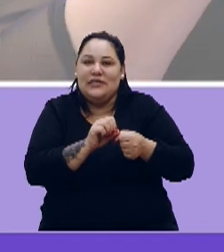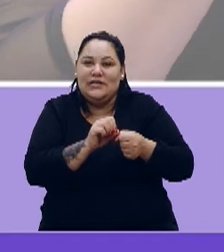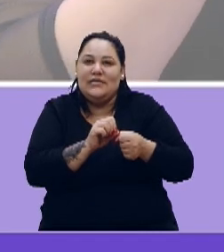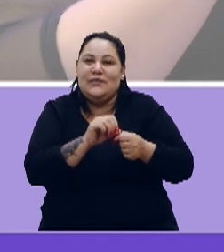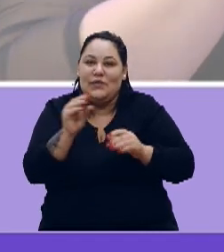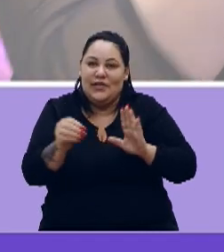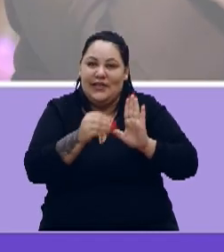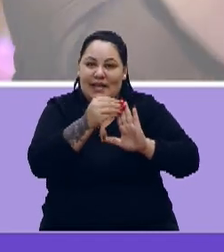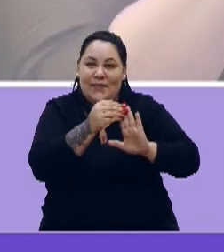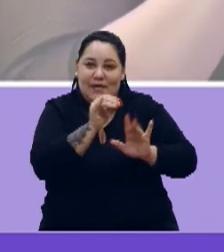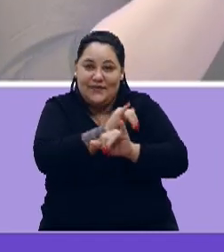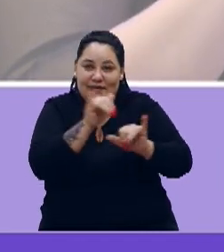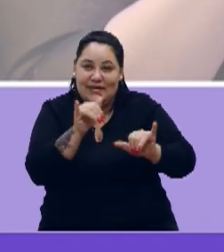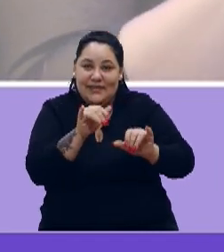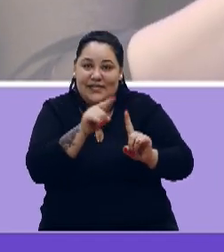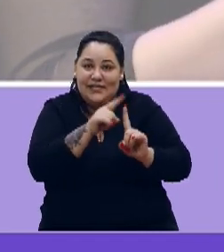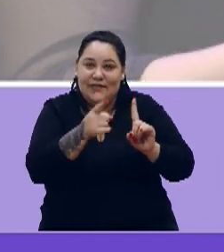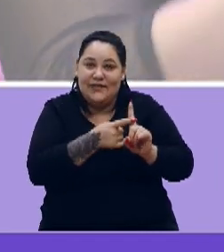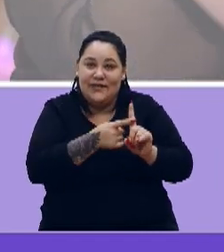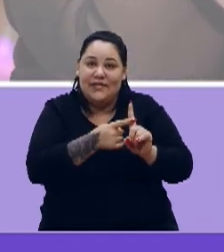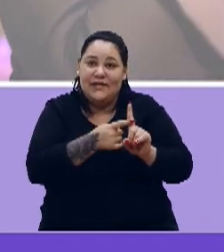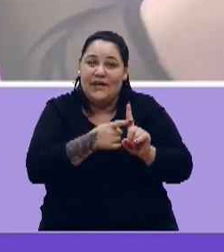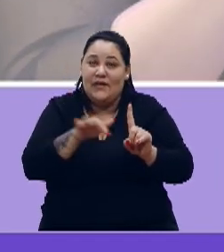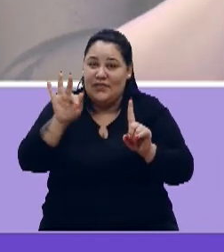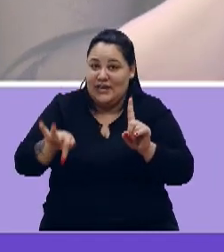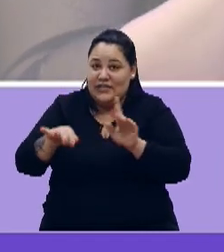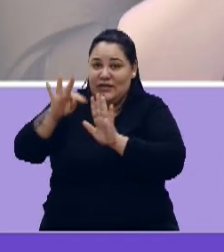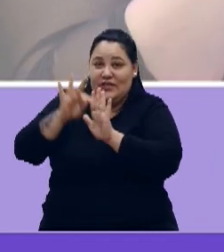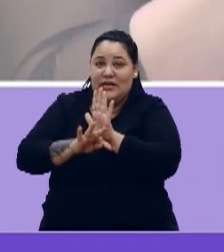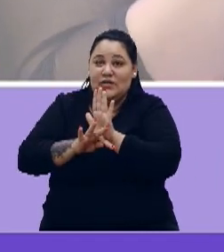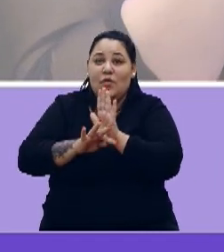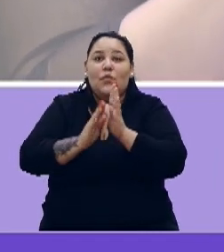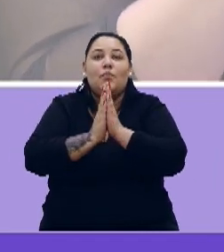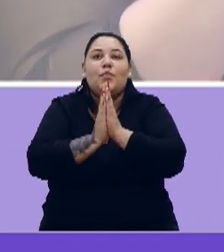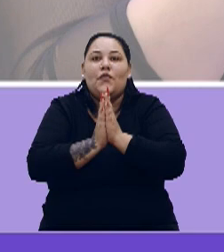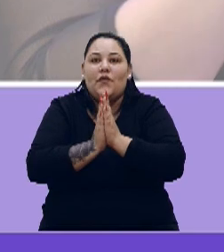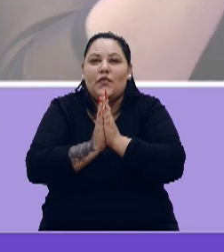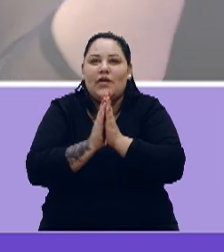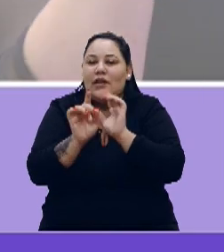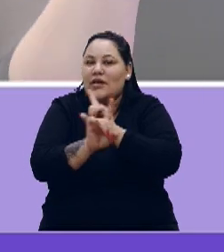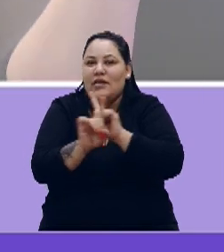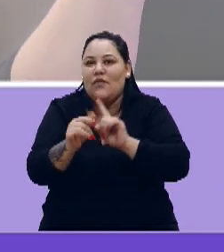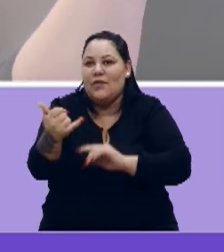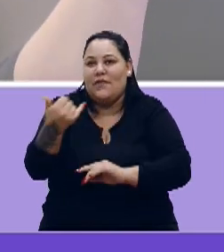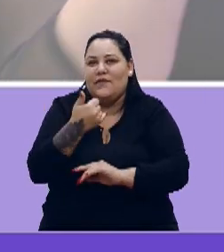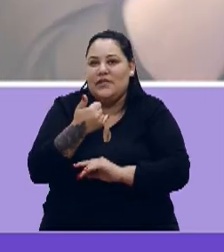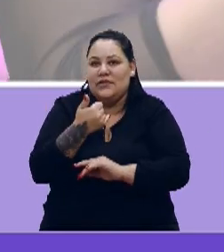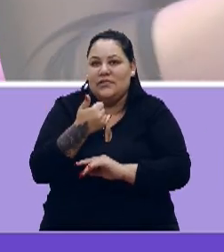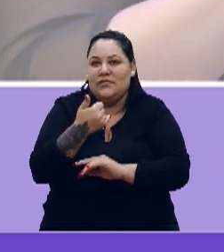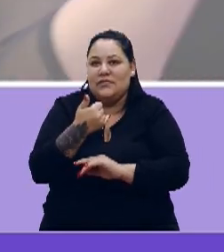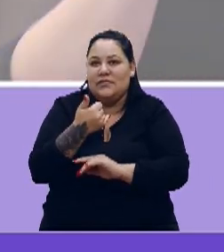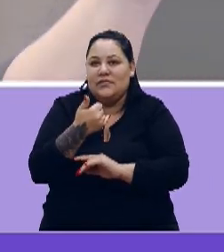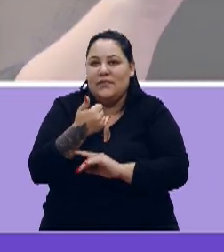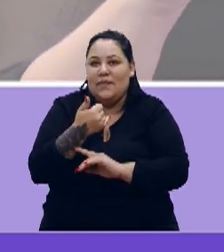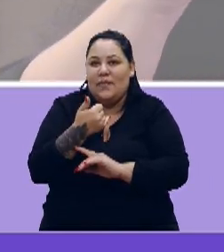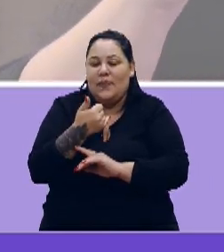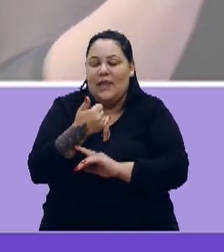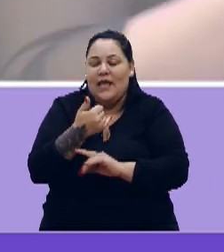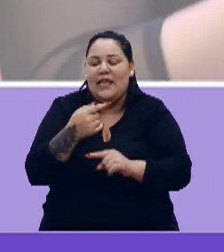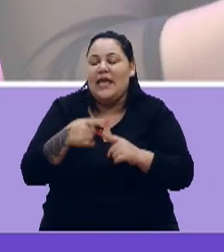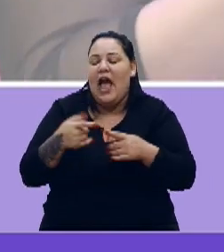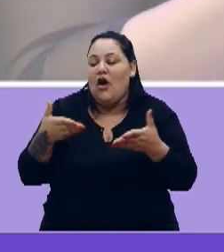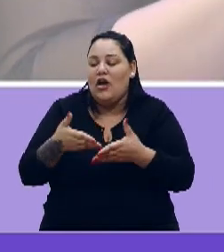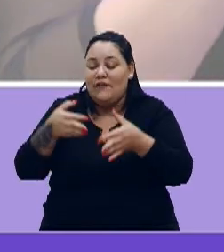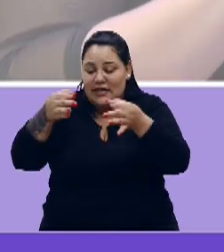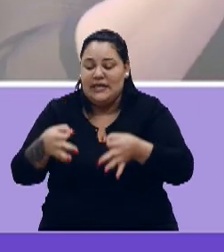estava grávida da Catarina, eu terminei o post falando, por favor, não me digam, dessa vez vai dar certo, porque a Madalena também deu certo.